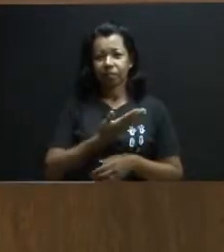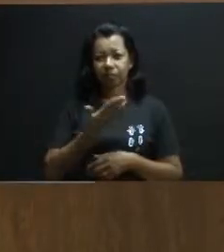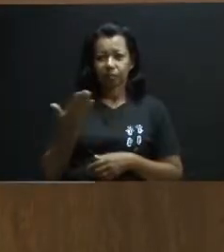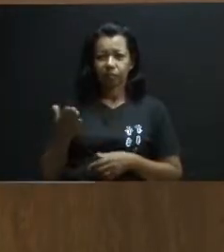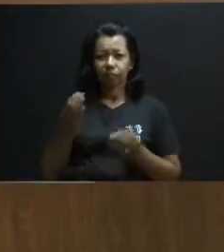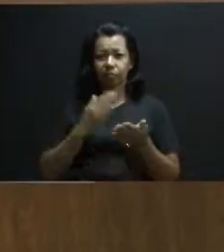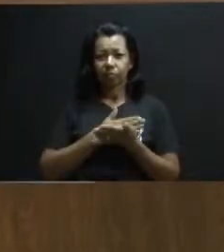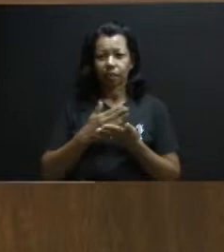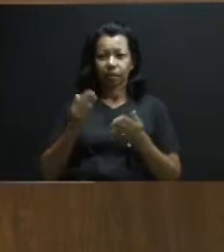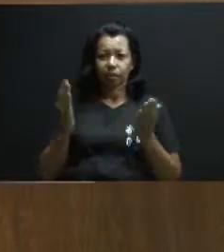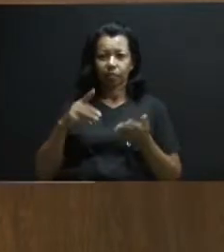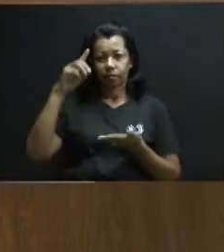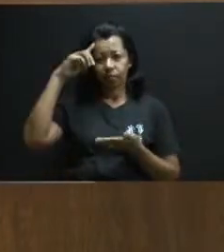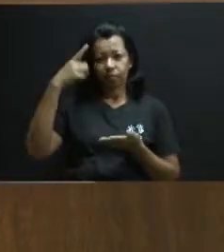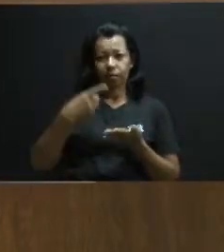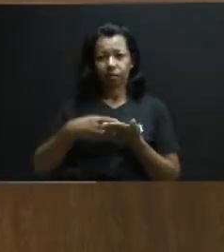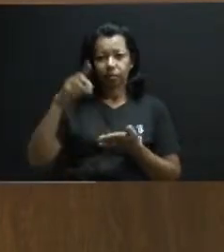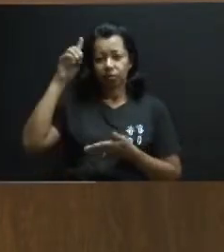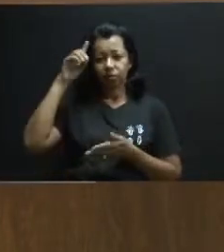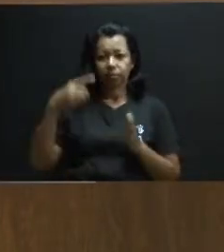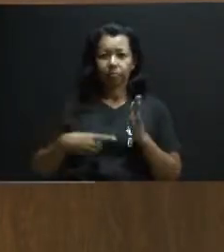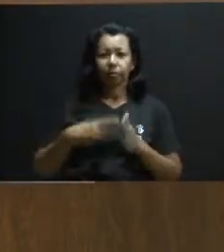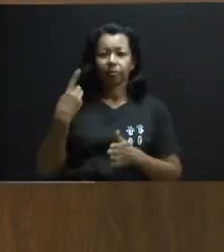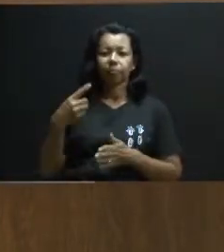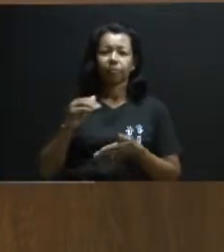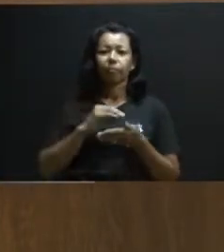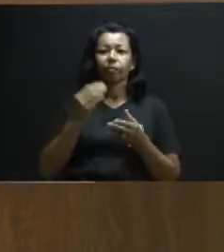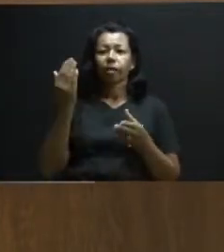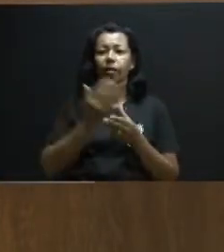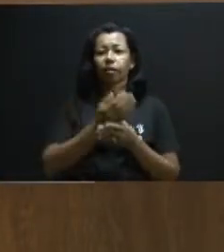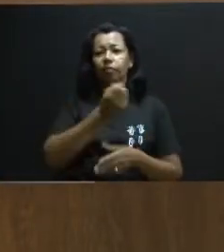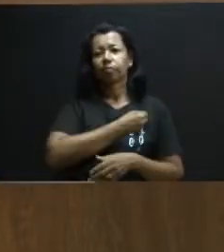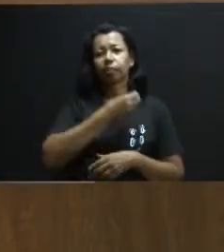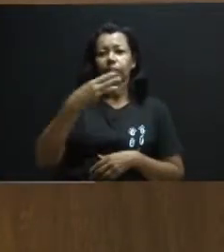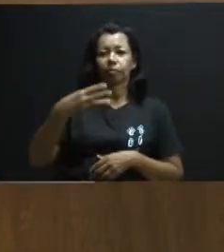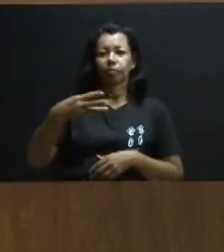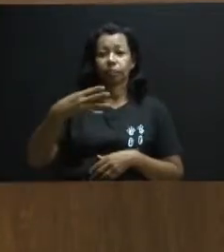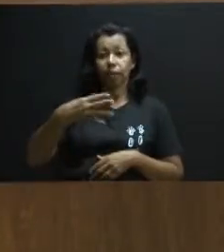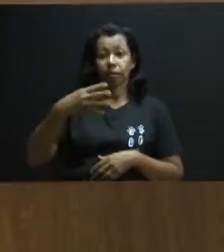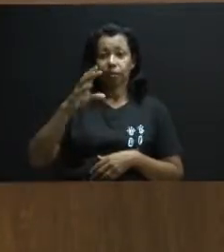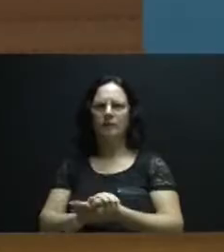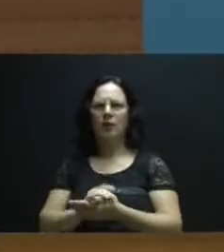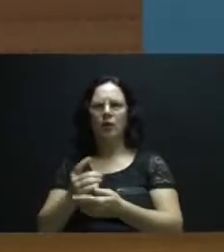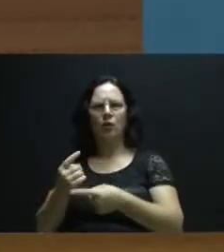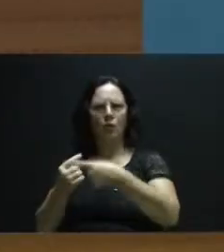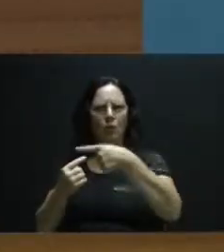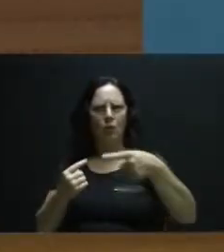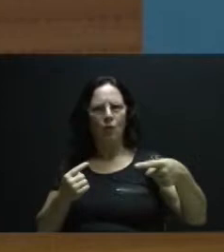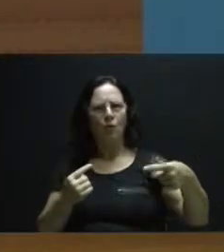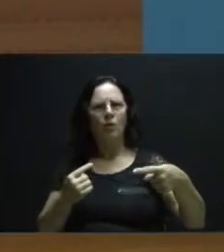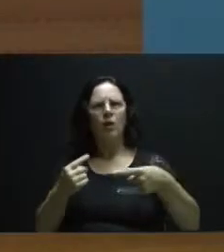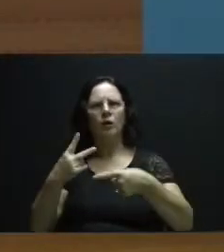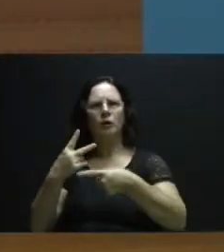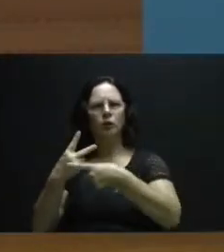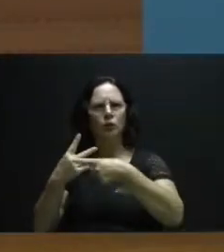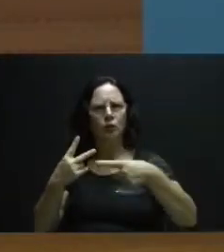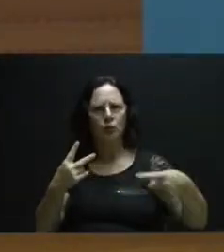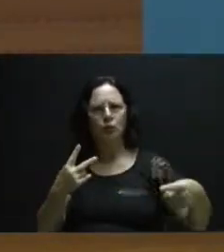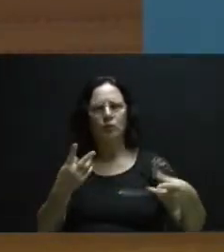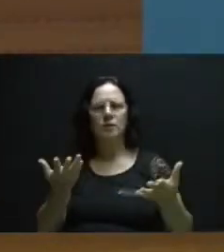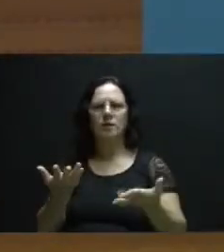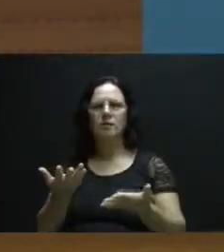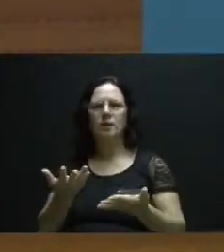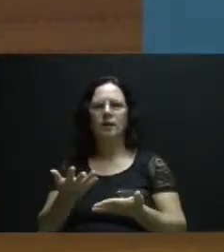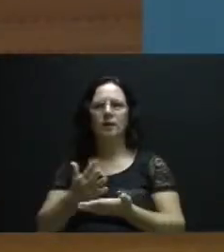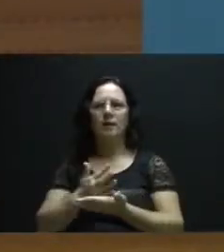corrida e caminhada juntos pela vida e dá outras providências em segunda discussão o sexto projeto de lei número